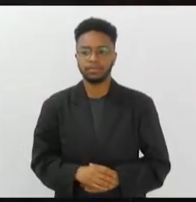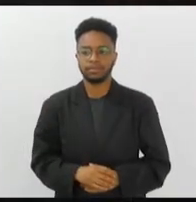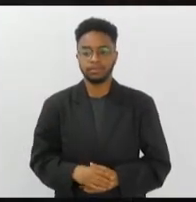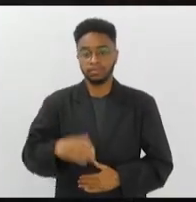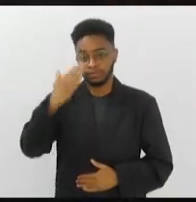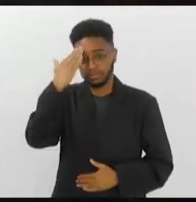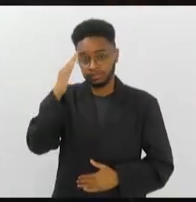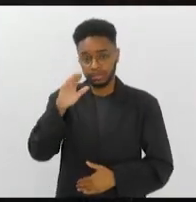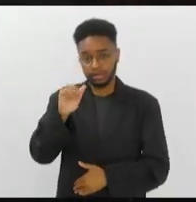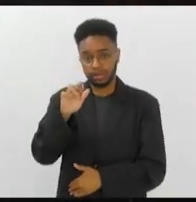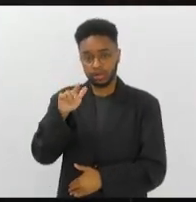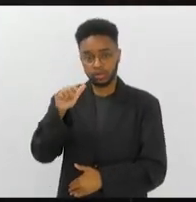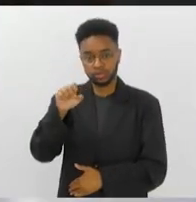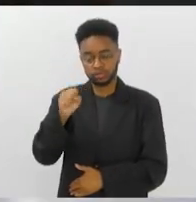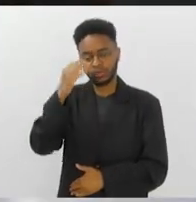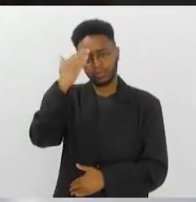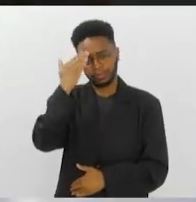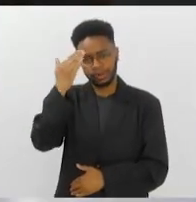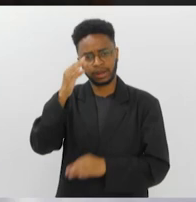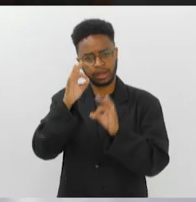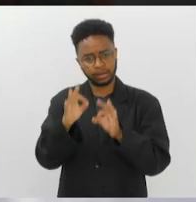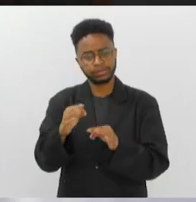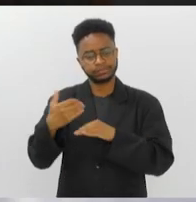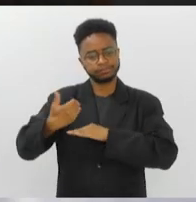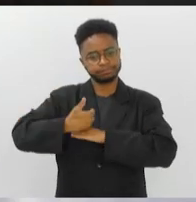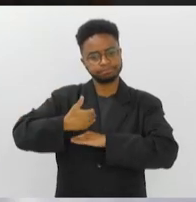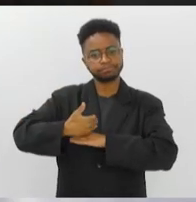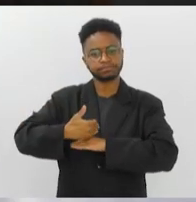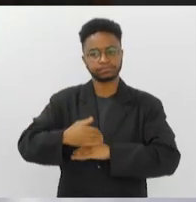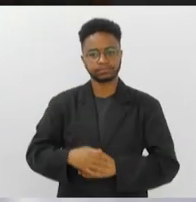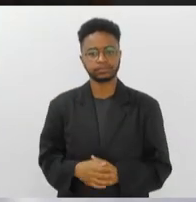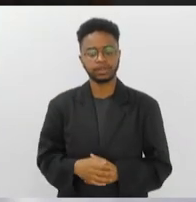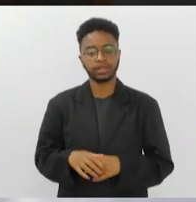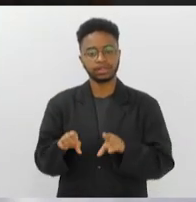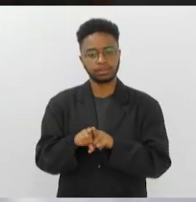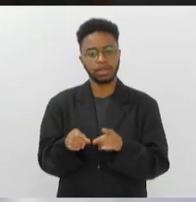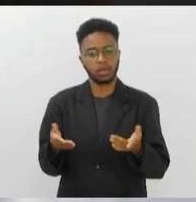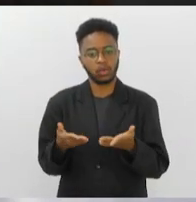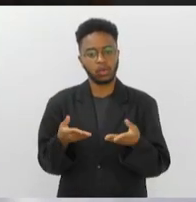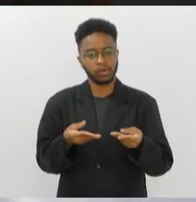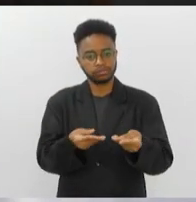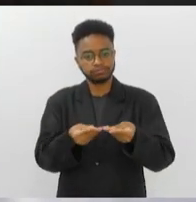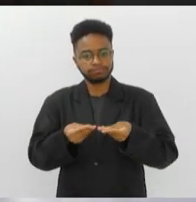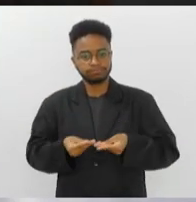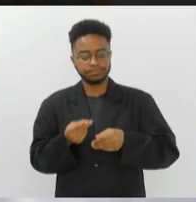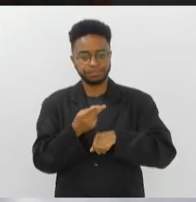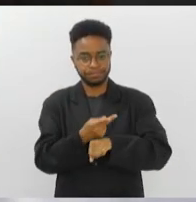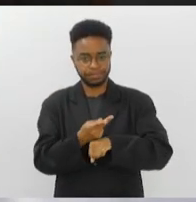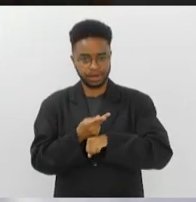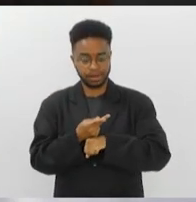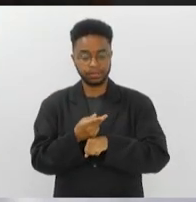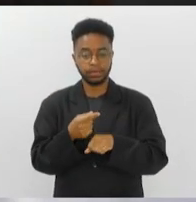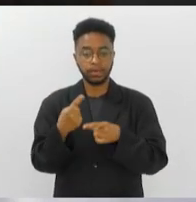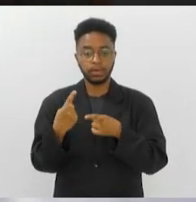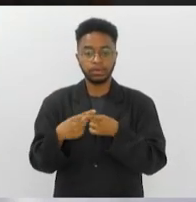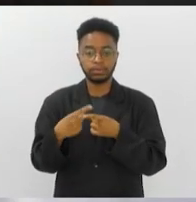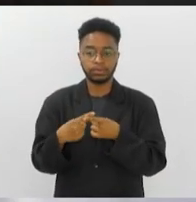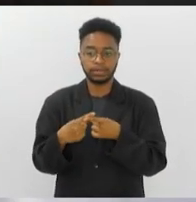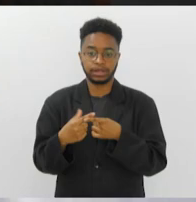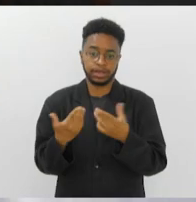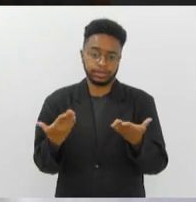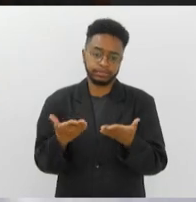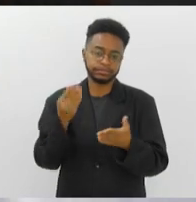Valeu, Carlos Henrique. Muito obrigado por ter vindo aqui receber esse nosso prêmio, que é, é isso, para